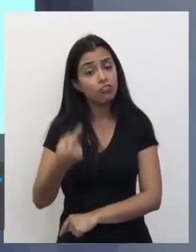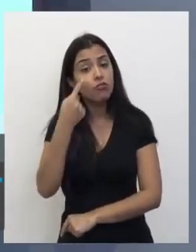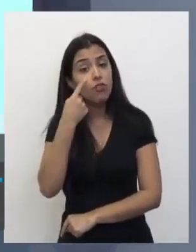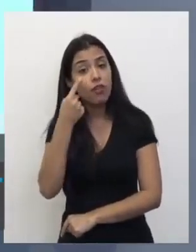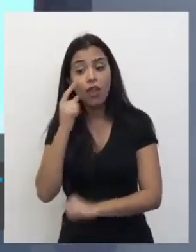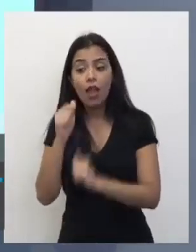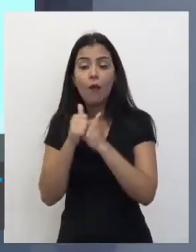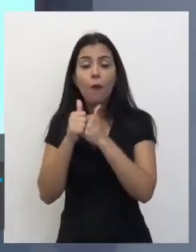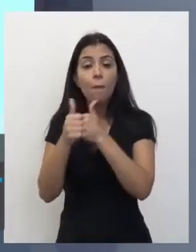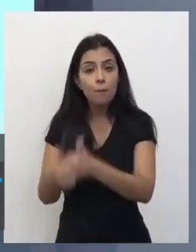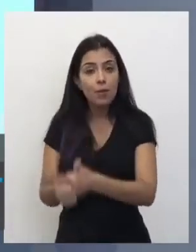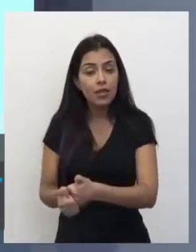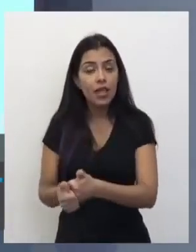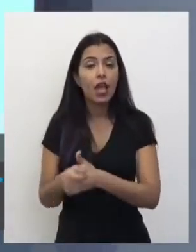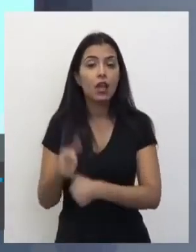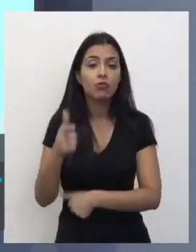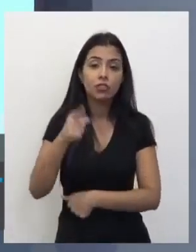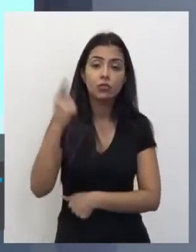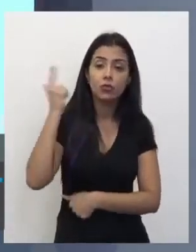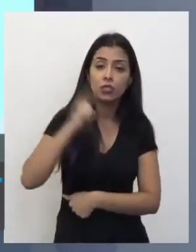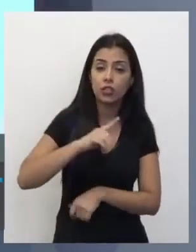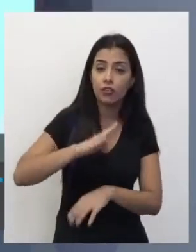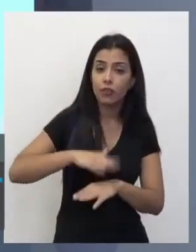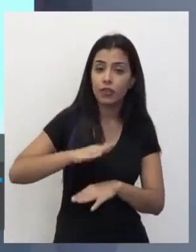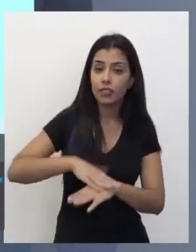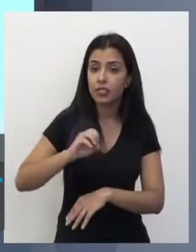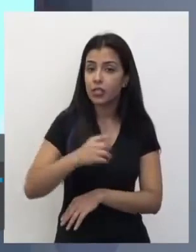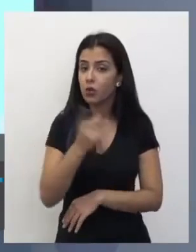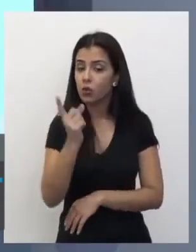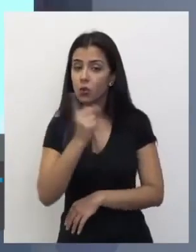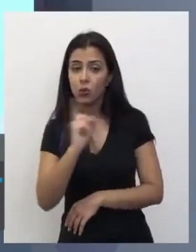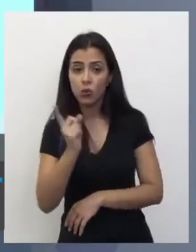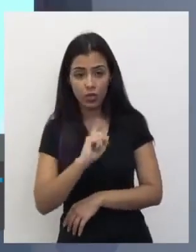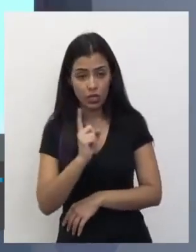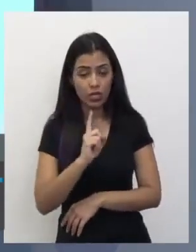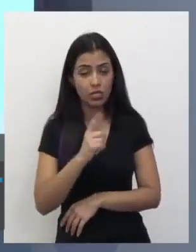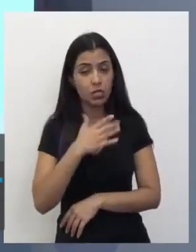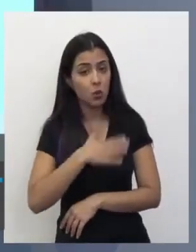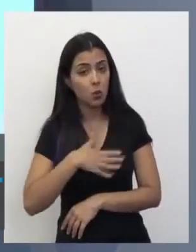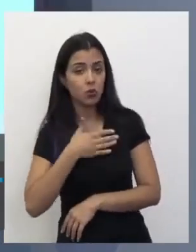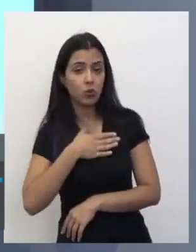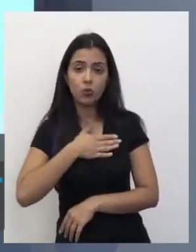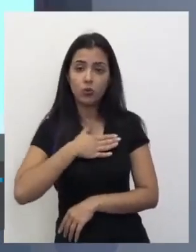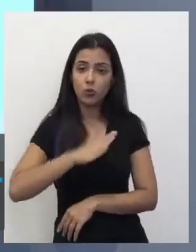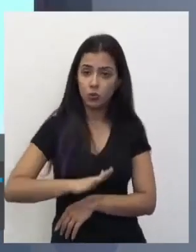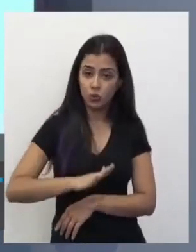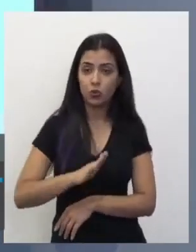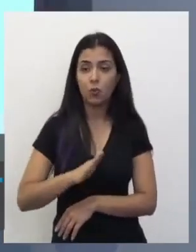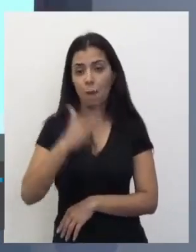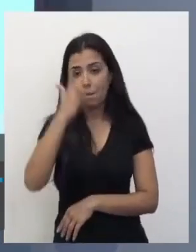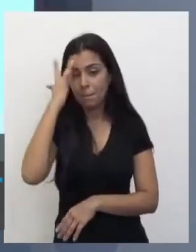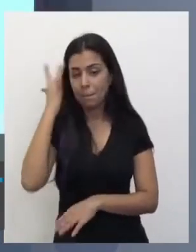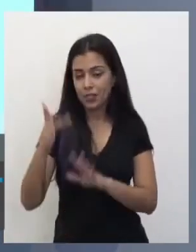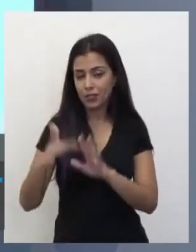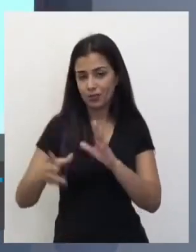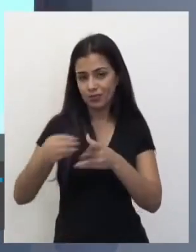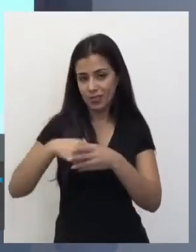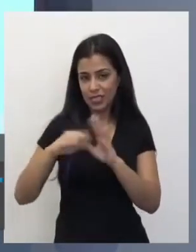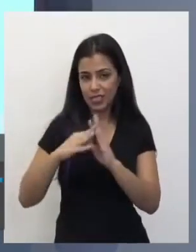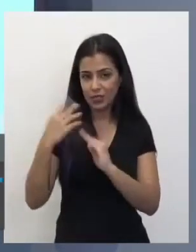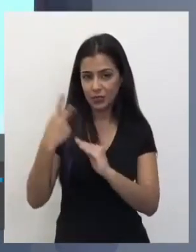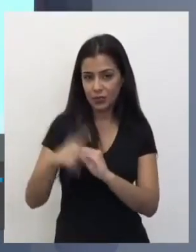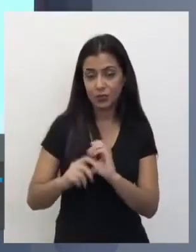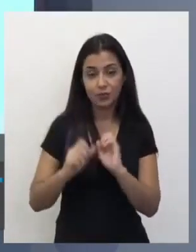vendo aí o que vocês conseguiram fazer, como que foi, o que acharam de fazer uma entrevista com alguém da sua casa. Então, nesse primeiro momento, nós